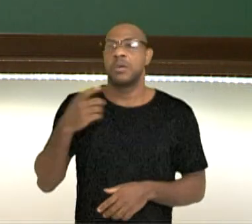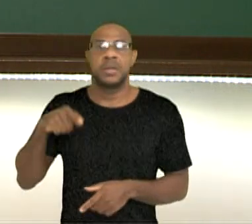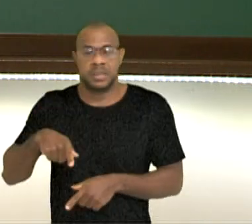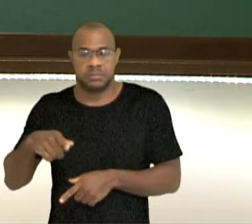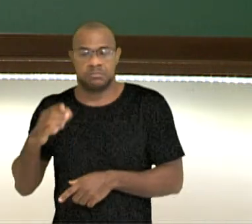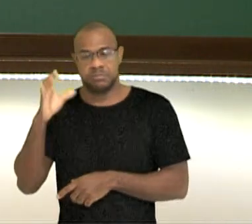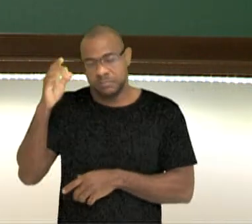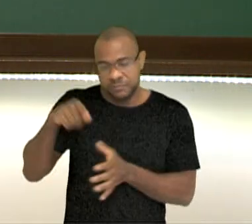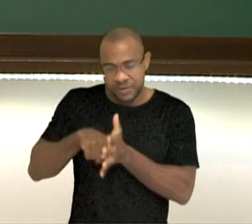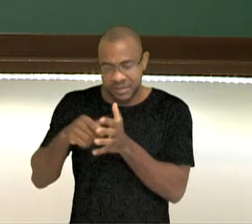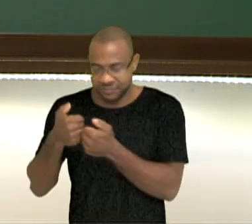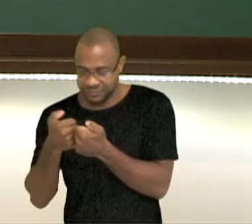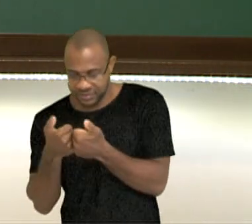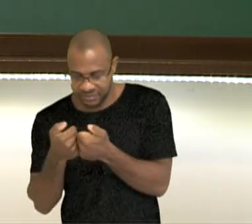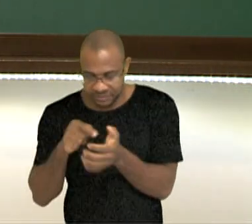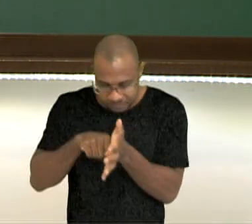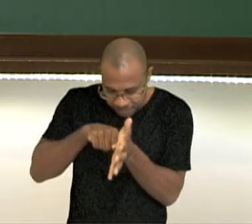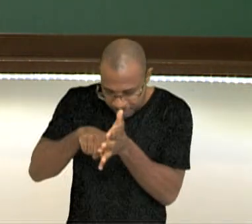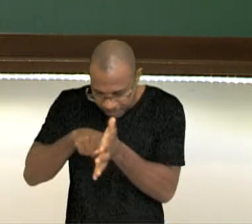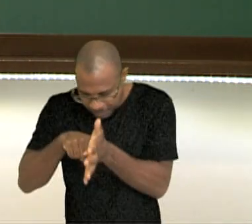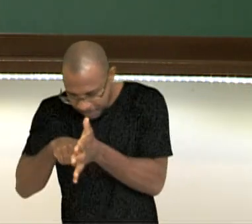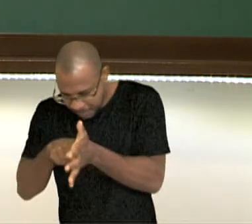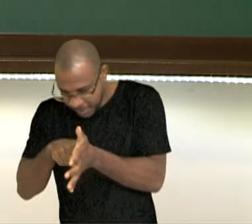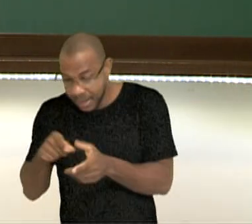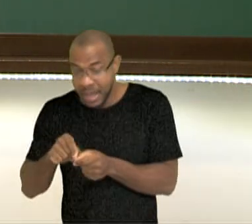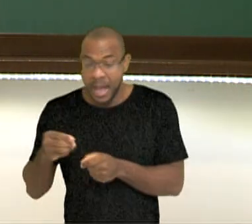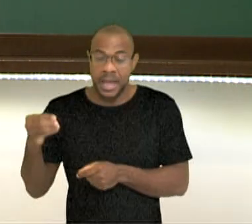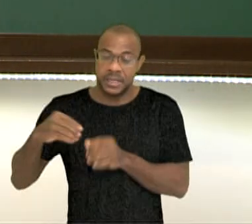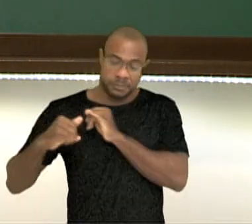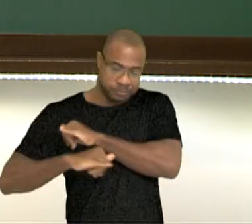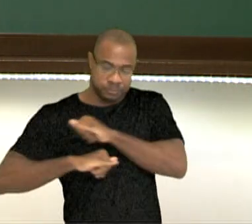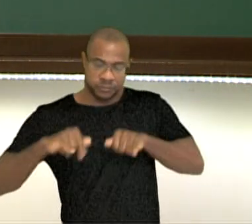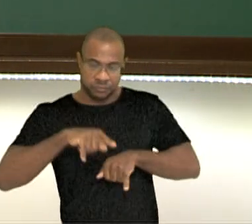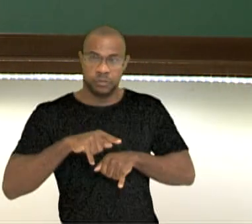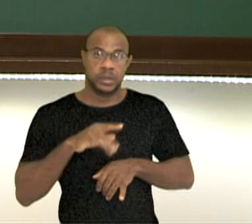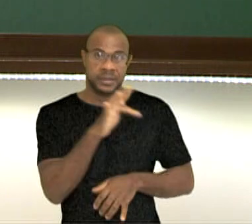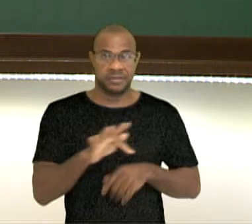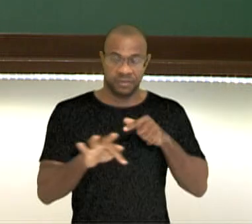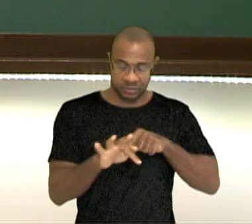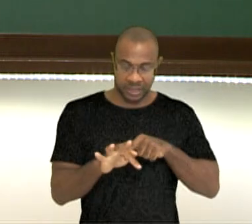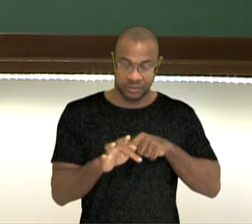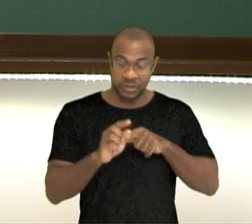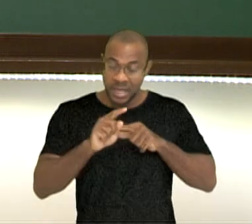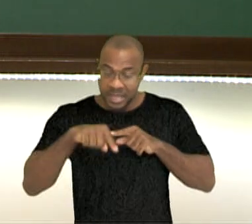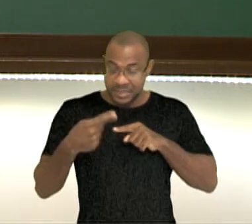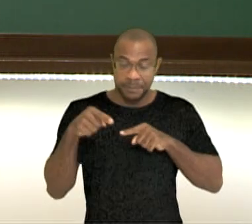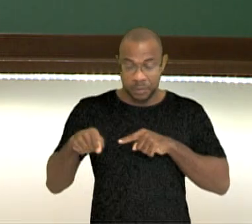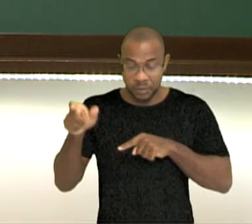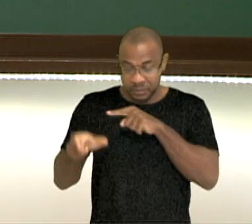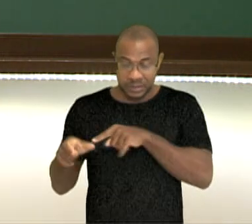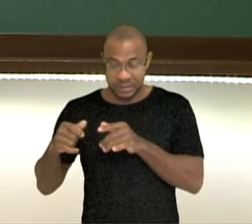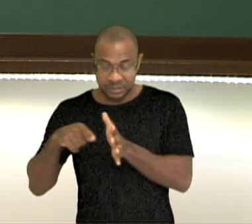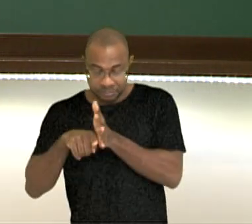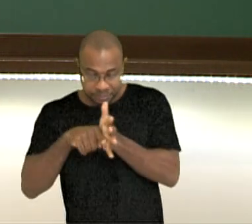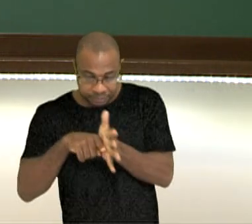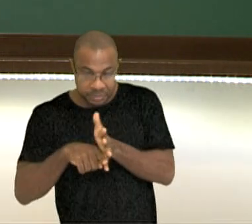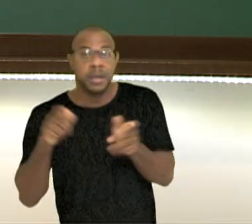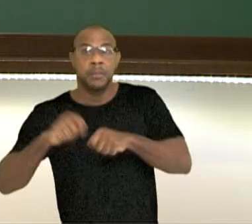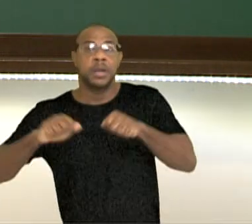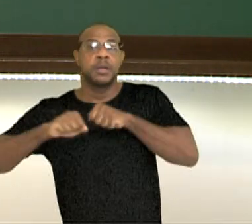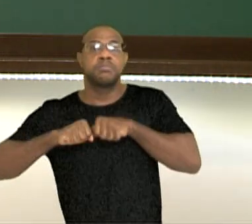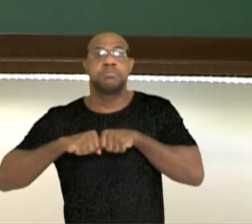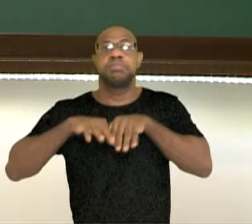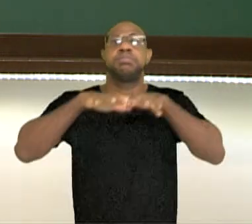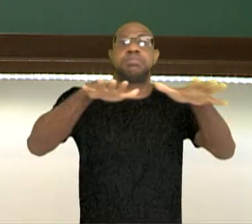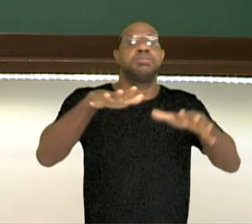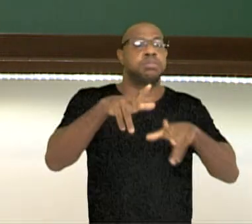faz a pesquisa e aí ele divulga no seu meio científico. Mas depois, esse cientista da física também pode